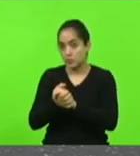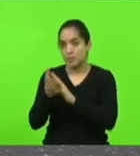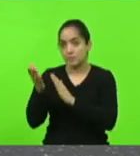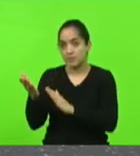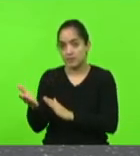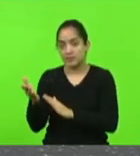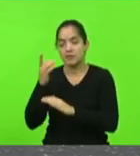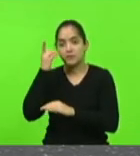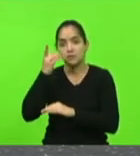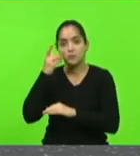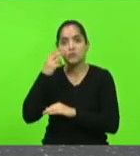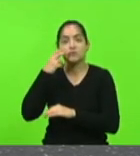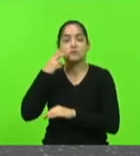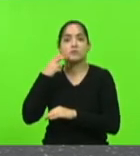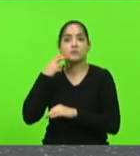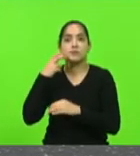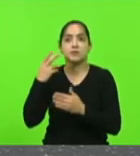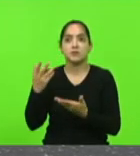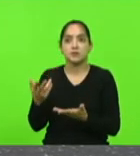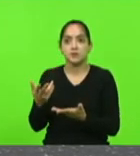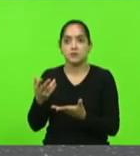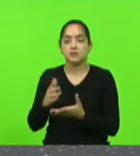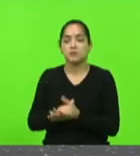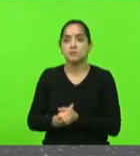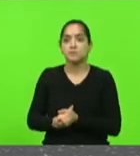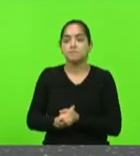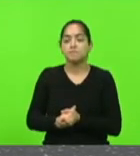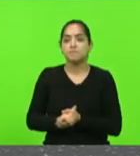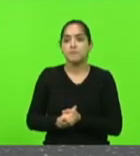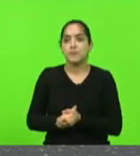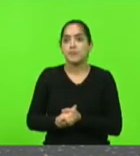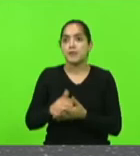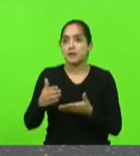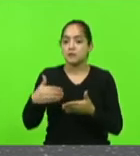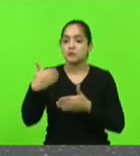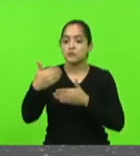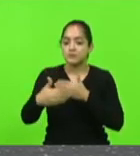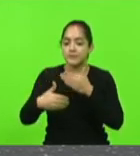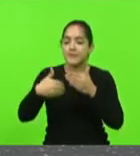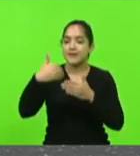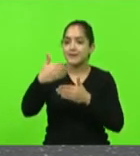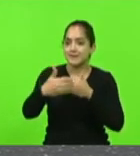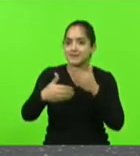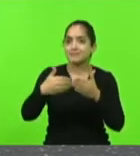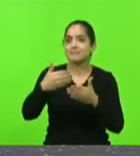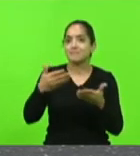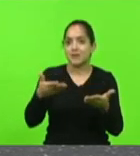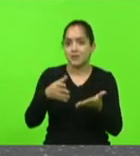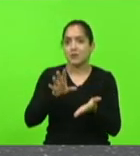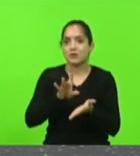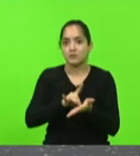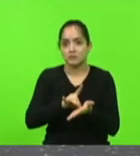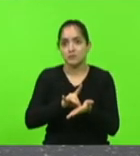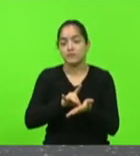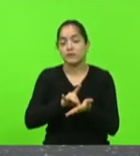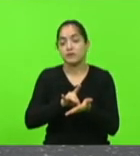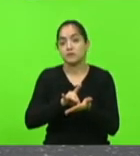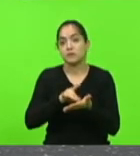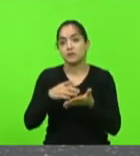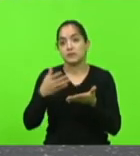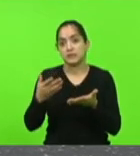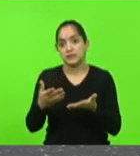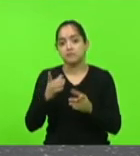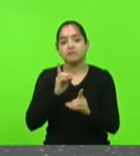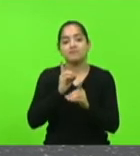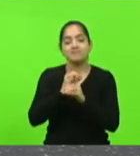colega deputado Vampiro, que vem, e as coisas começam a acontecer agora, mas felizmente encontrou